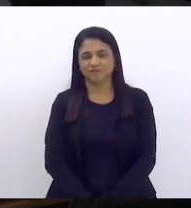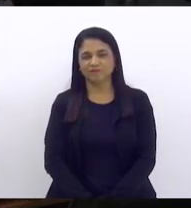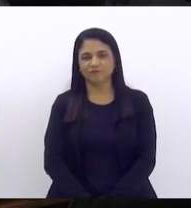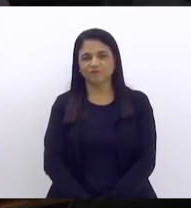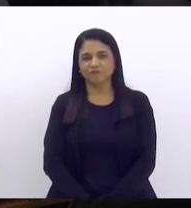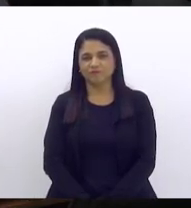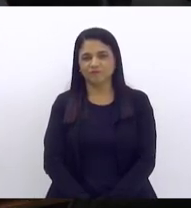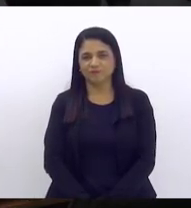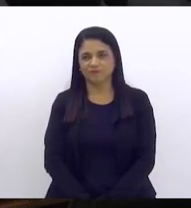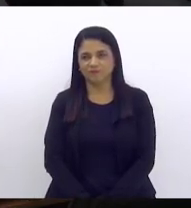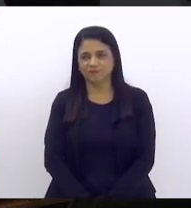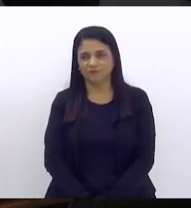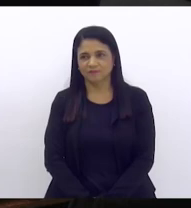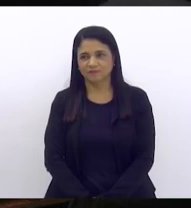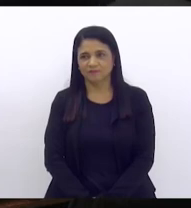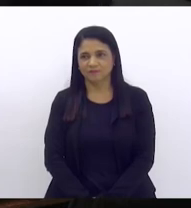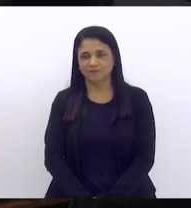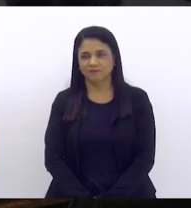Deputado Luiz Paulo.